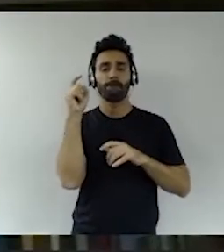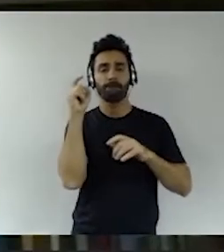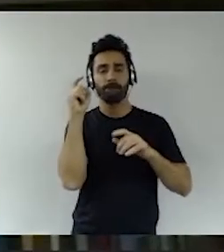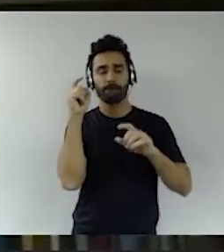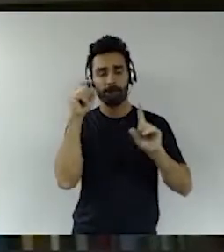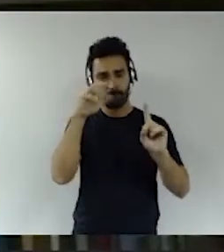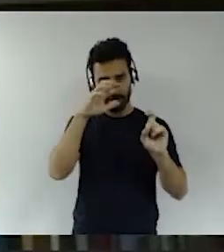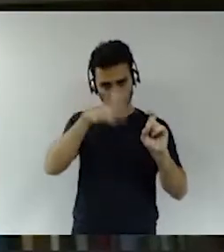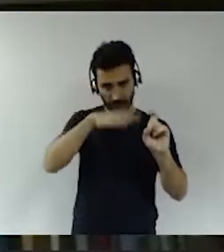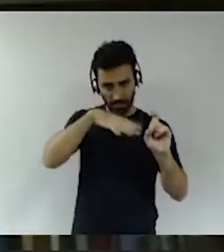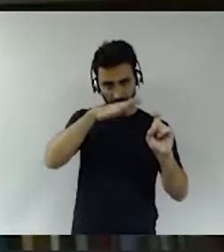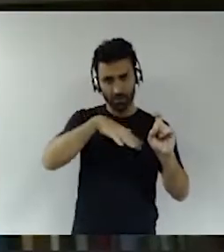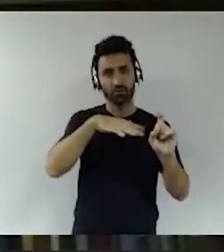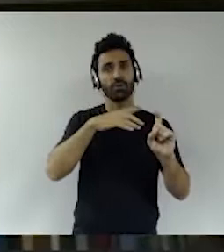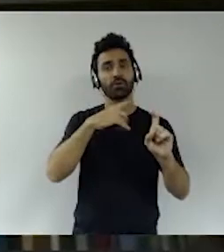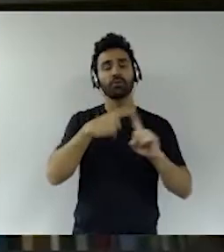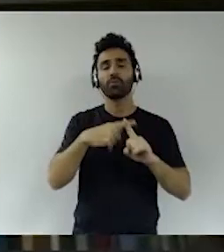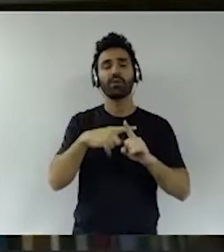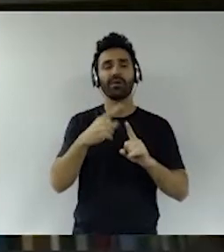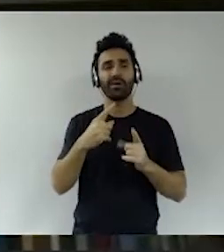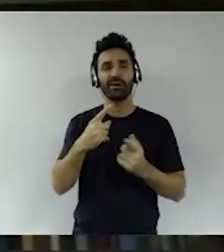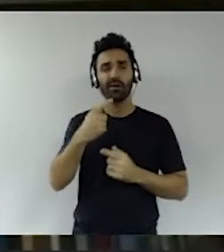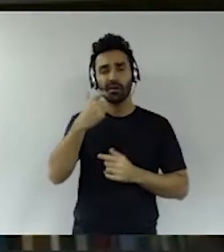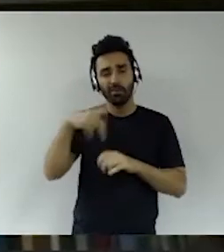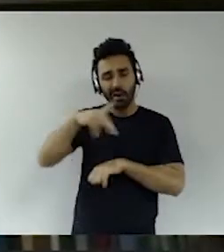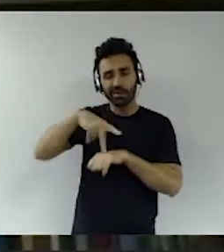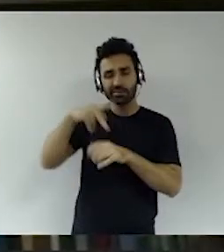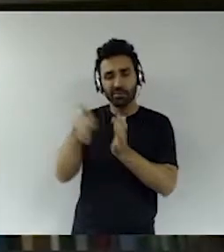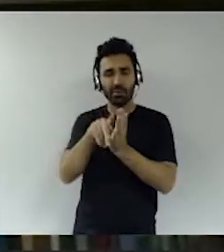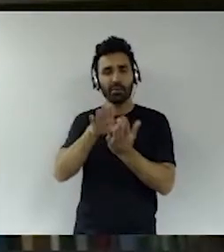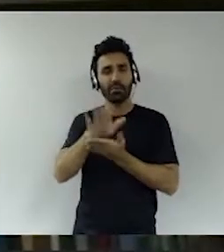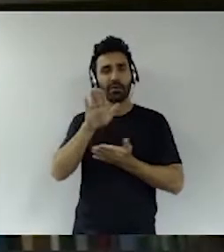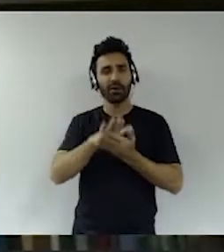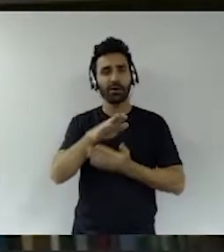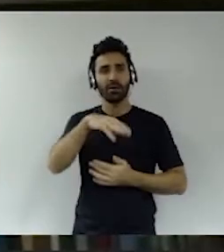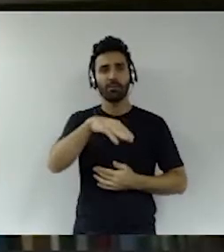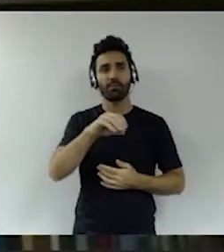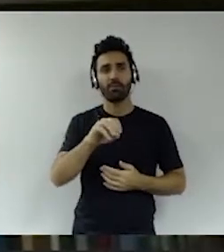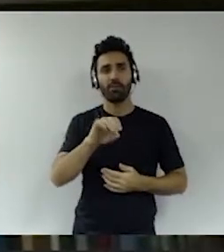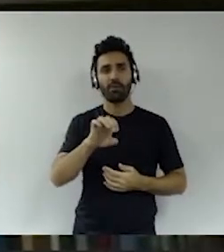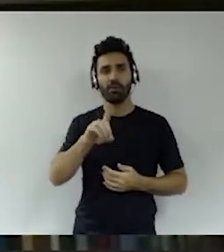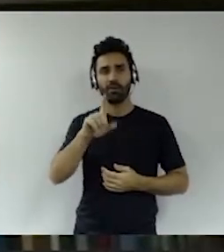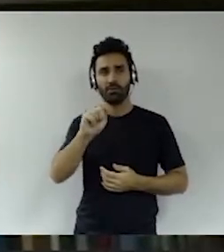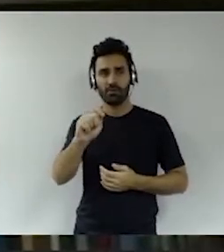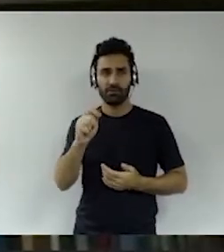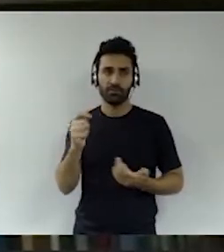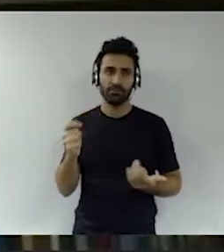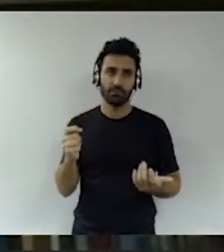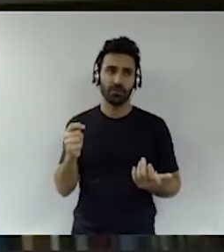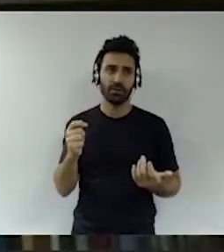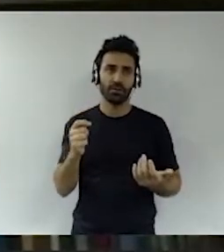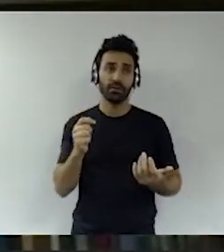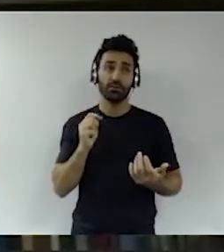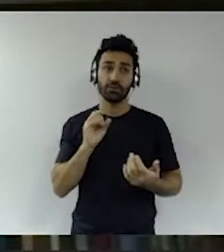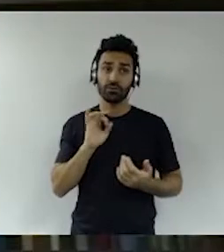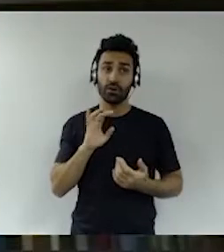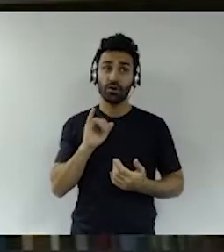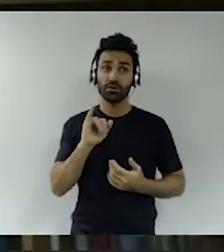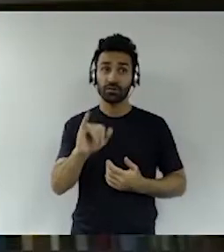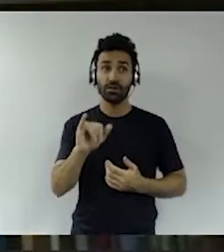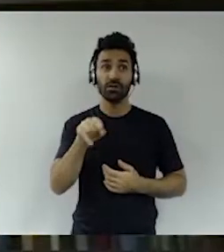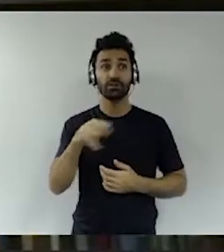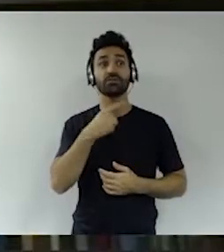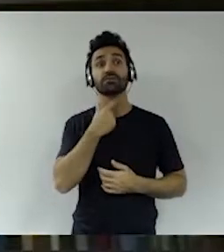sendo emissores da sua própria moeda soberana, não é possível que, a menos que eles queiram, voluntariamente,